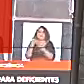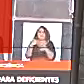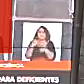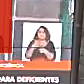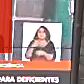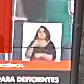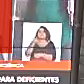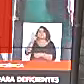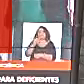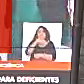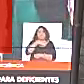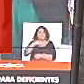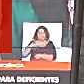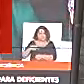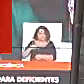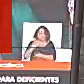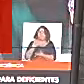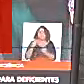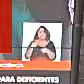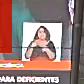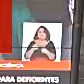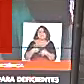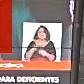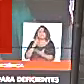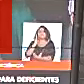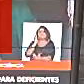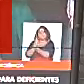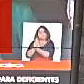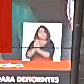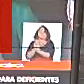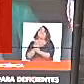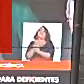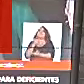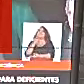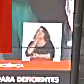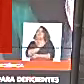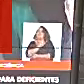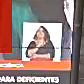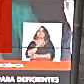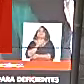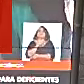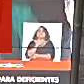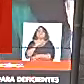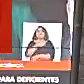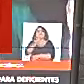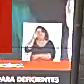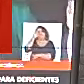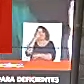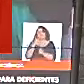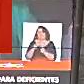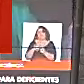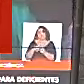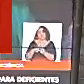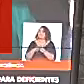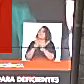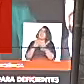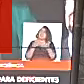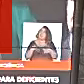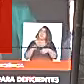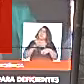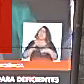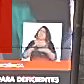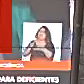Público, temos que entrar na Justiça, né, com o auxílio do Tribunal de Justiça de Minas Gerais. Não é esse o caminho que a gente